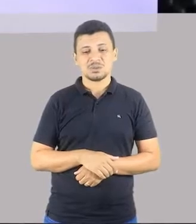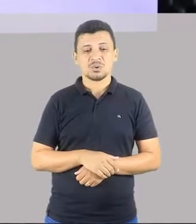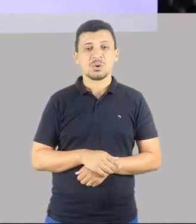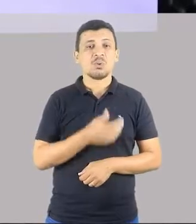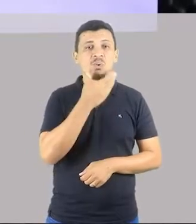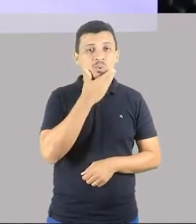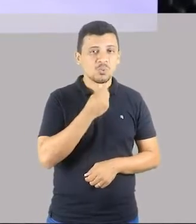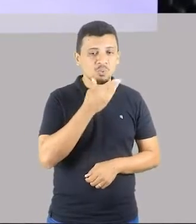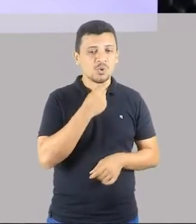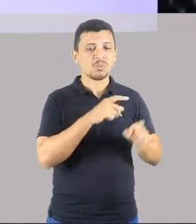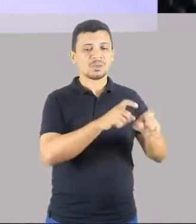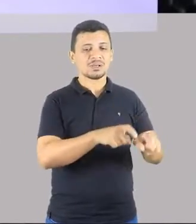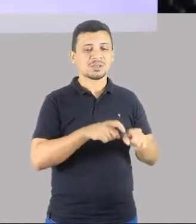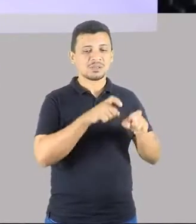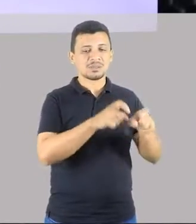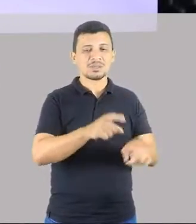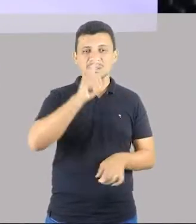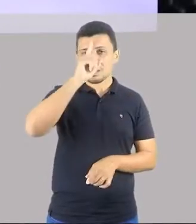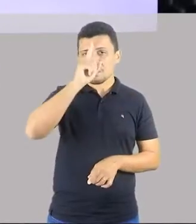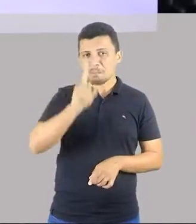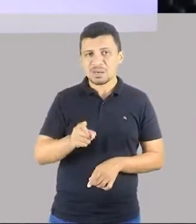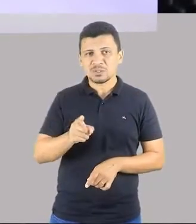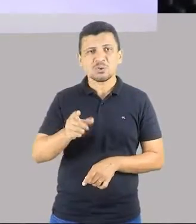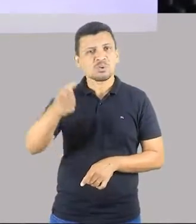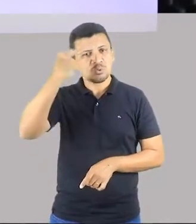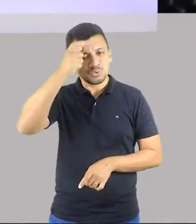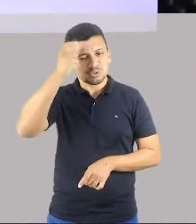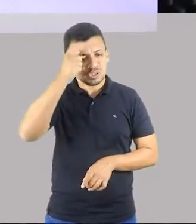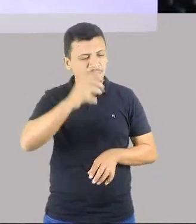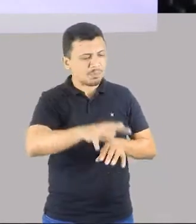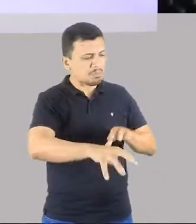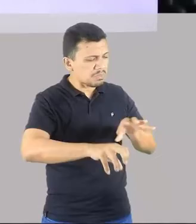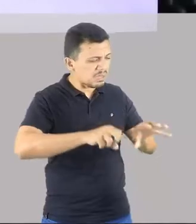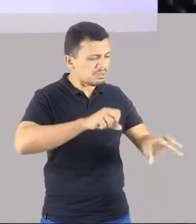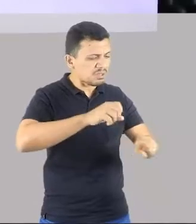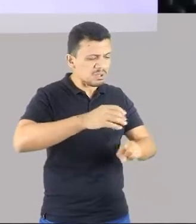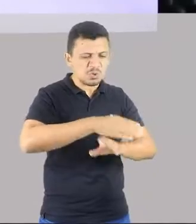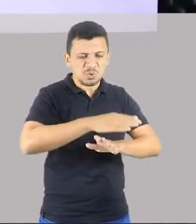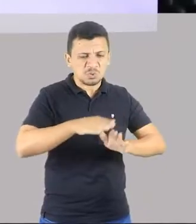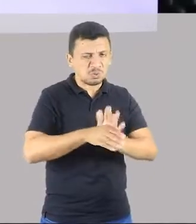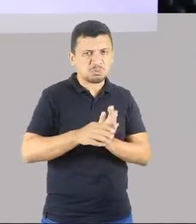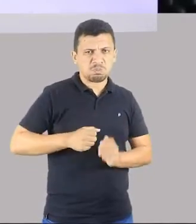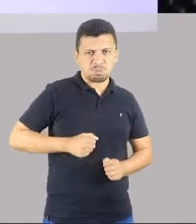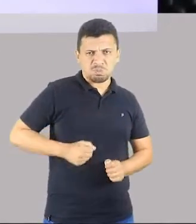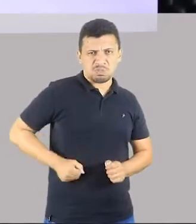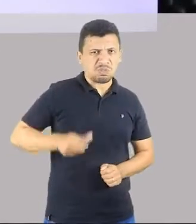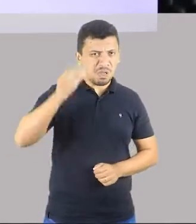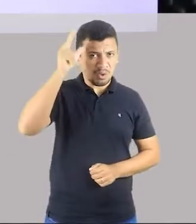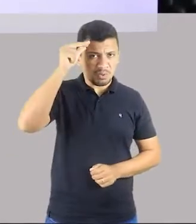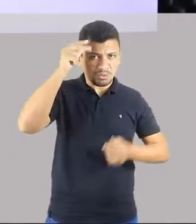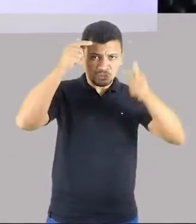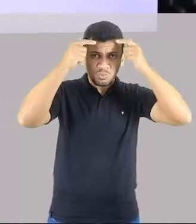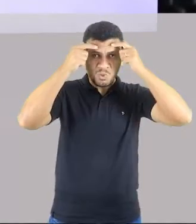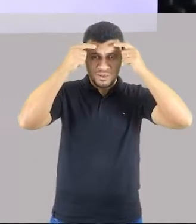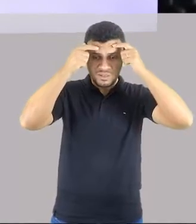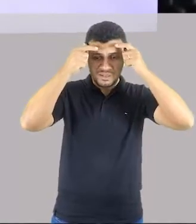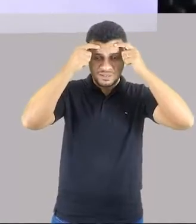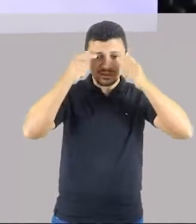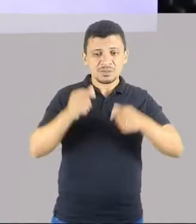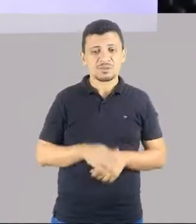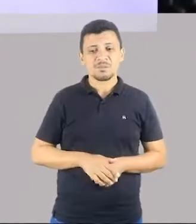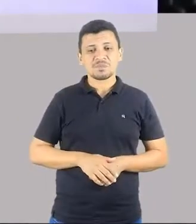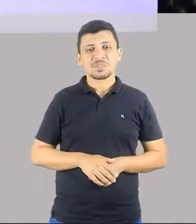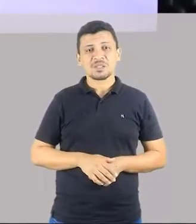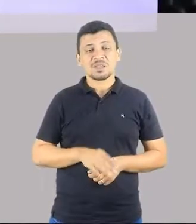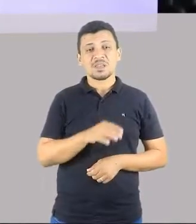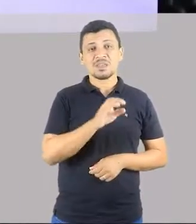o camponês mandou que o diabo juntasse todos os excrementos de cavalo do reino da Dinamarca e